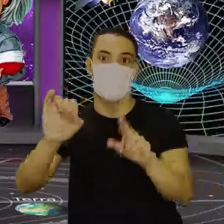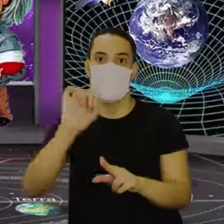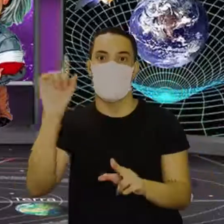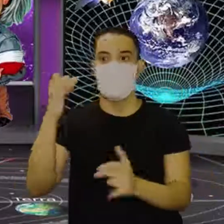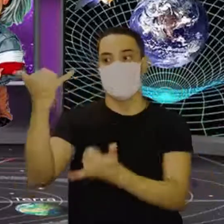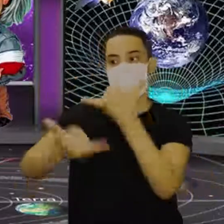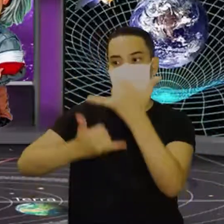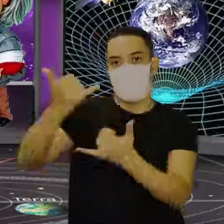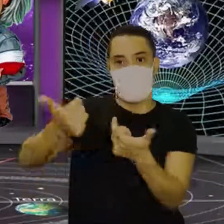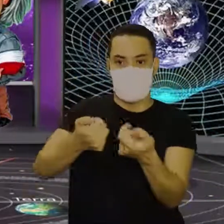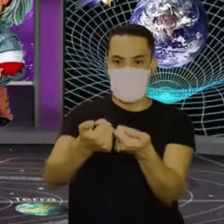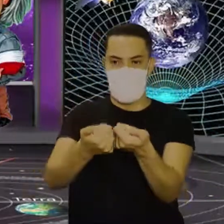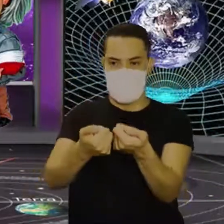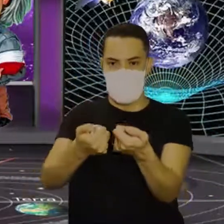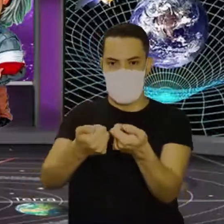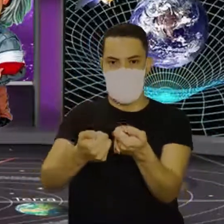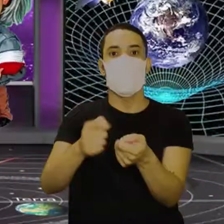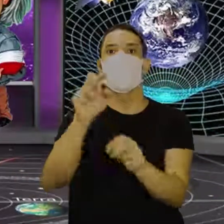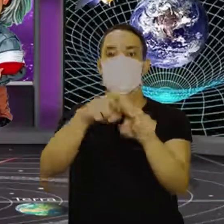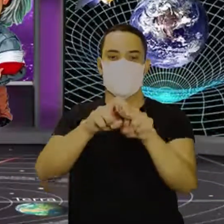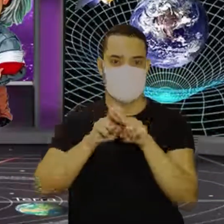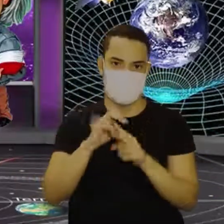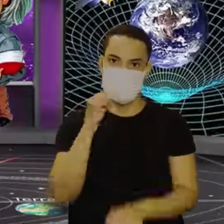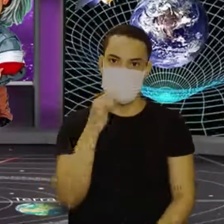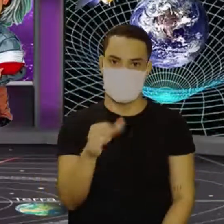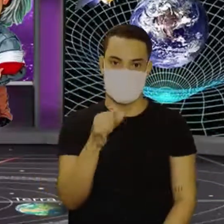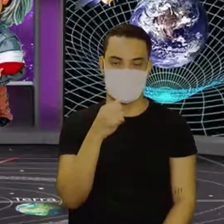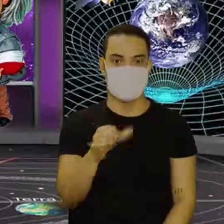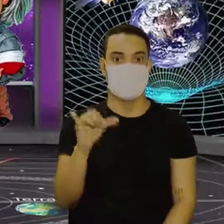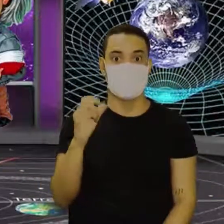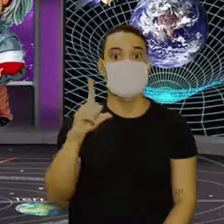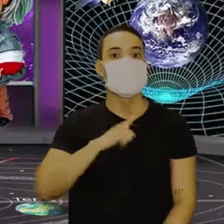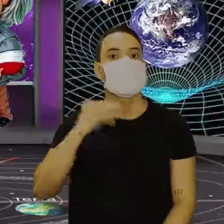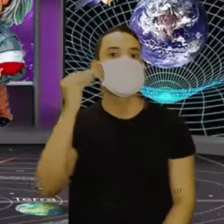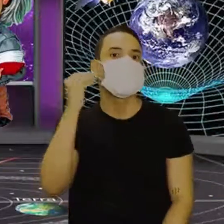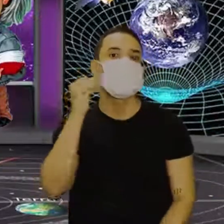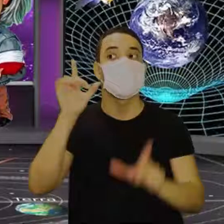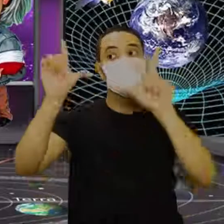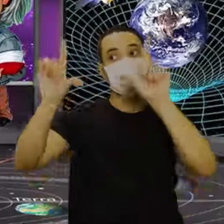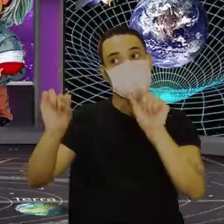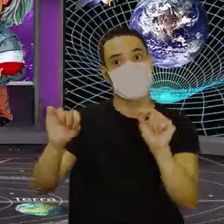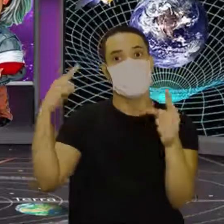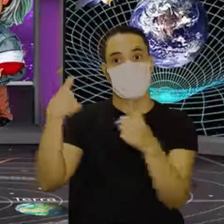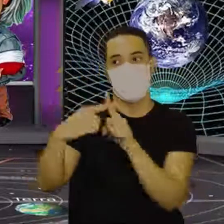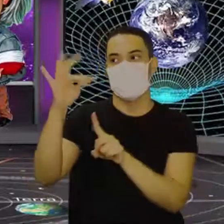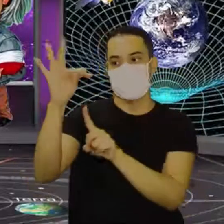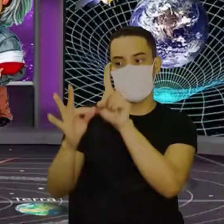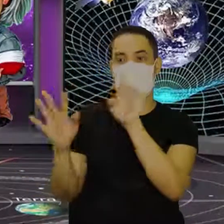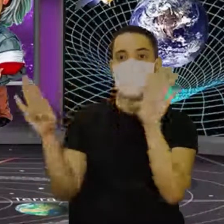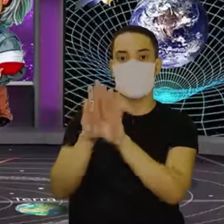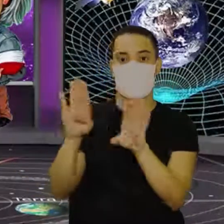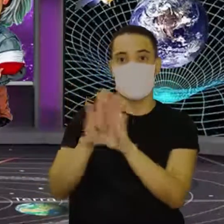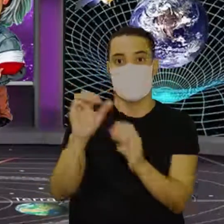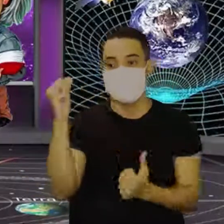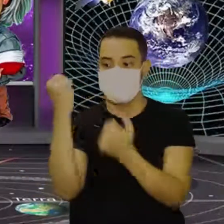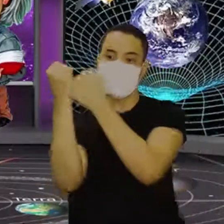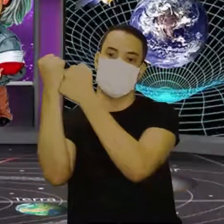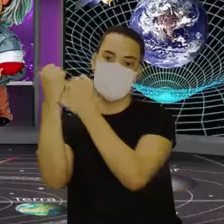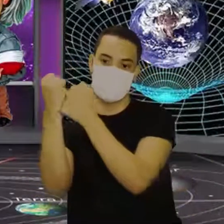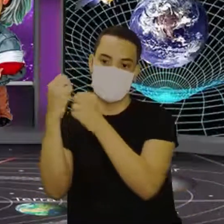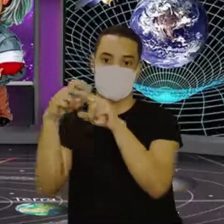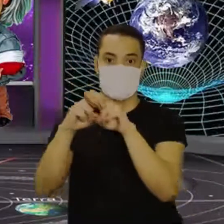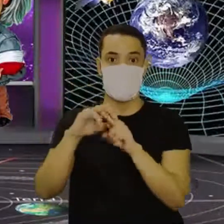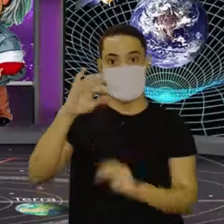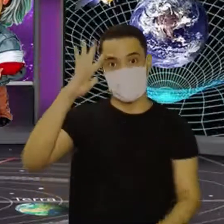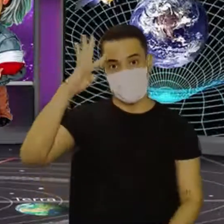coisas, jogos, então aquece muito. Então você tem que tentar reduzir isso, porque a temperatura também influencia. A teoria dele vai falar que